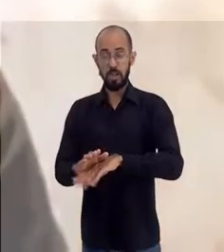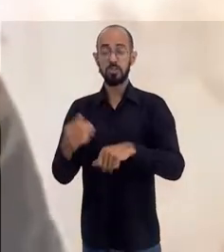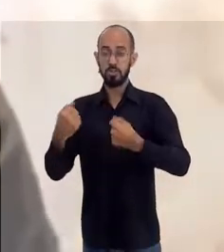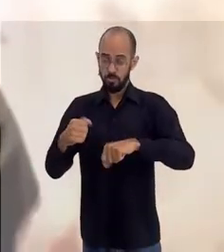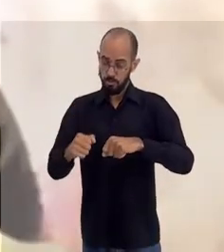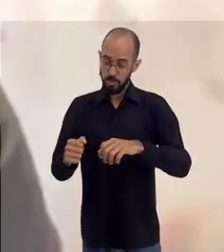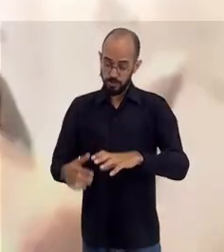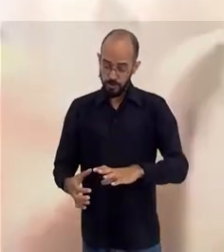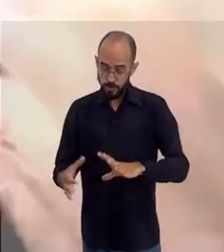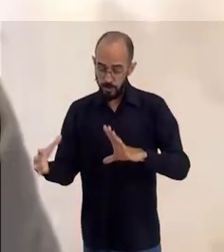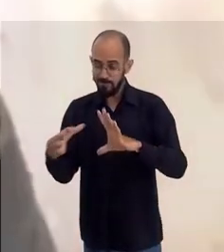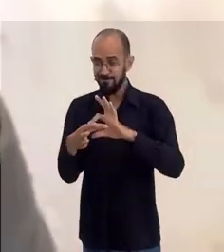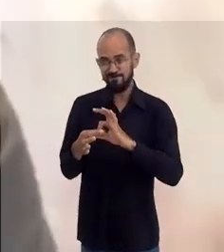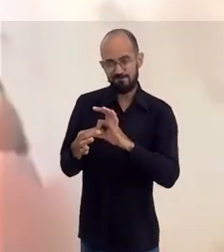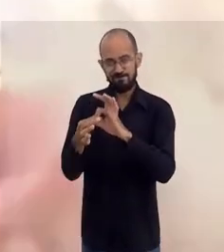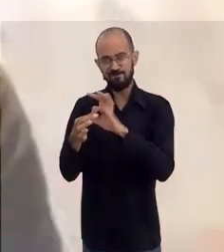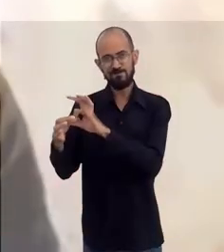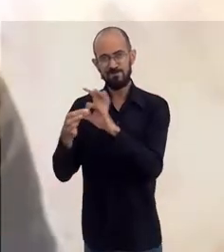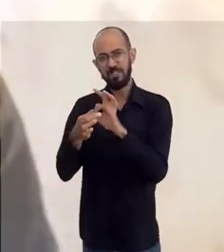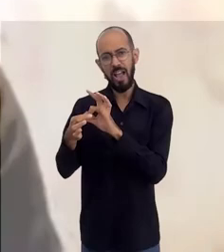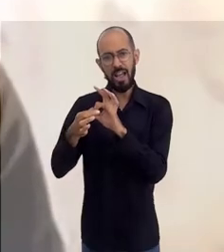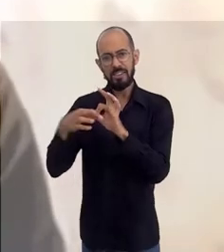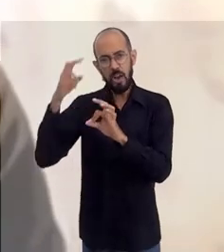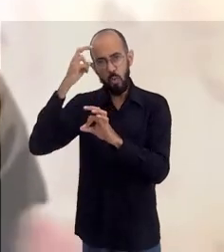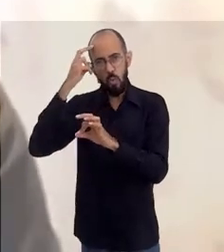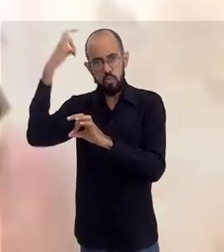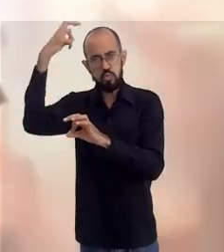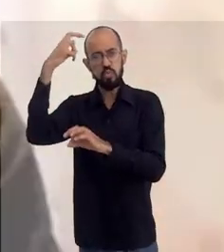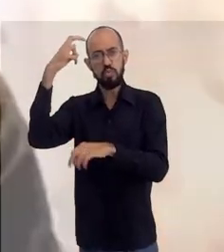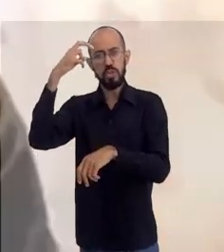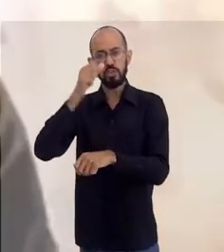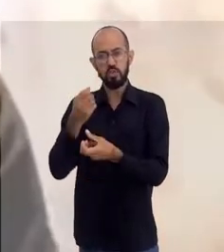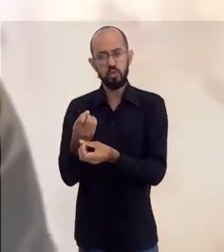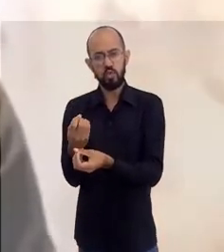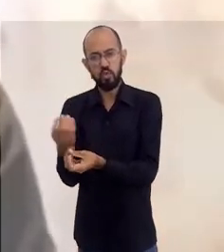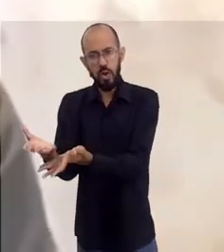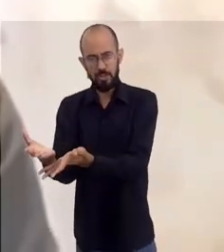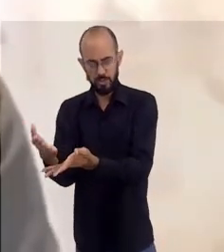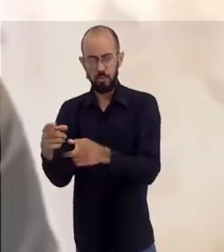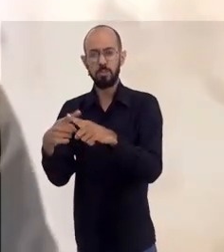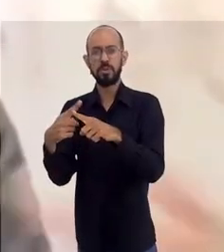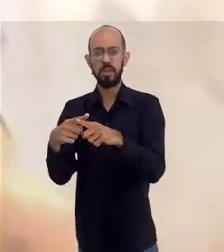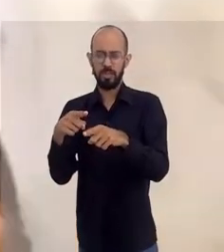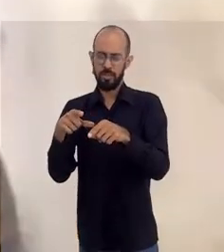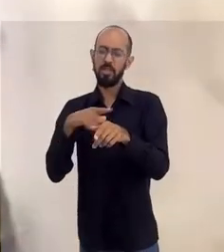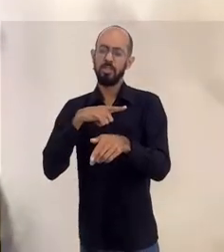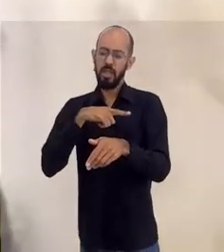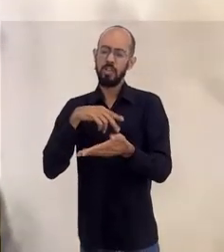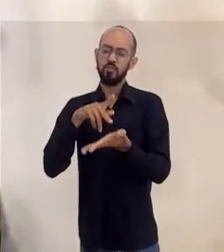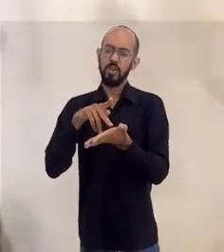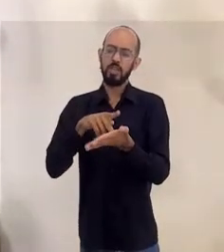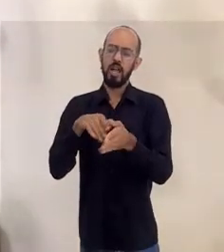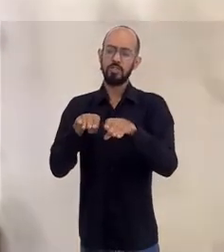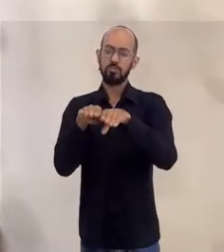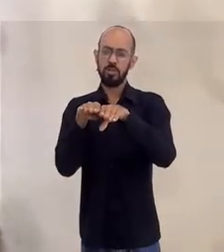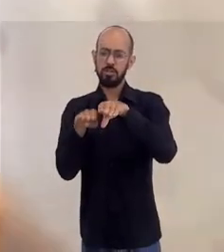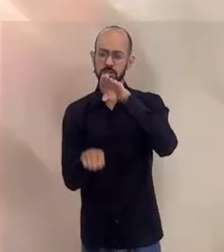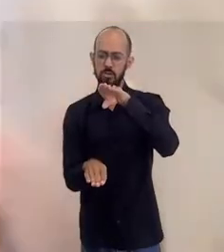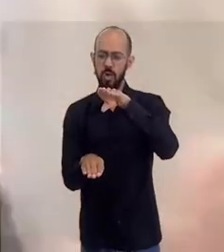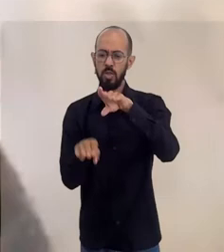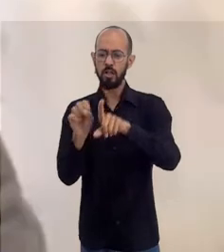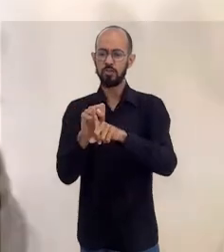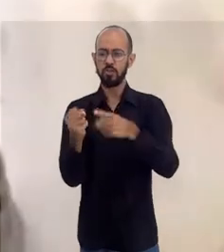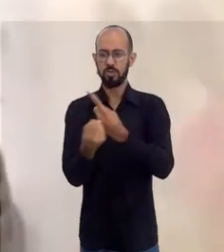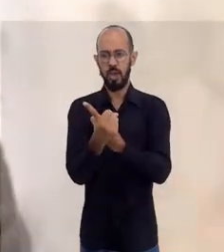reforçar essa cultura de doação que a gente tem de fato uma uma desigualdade social então eu faço o meu papel